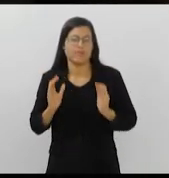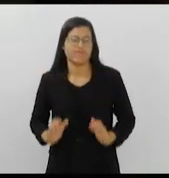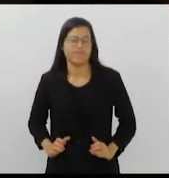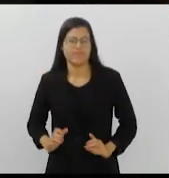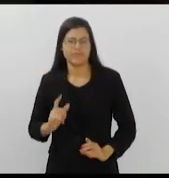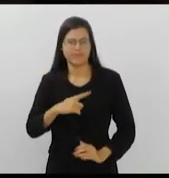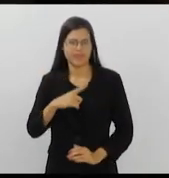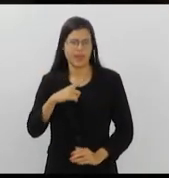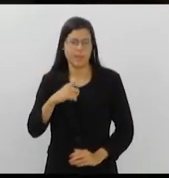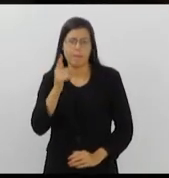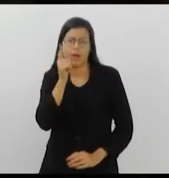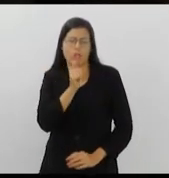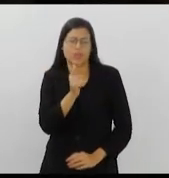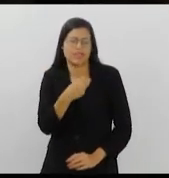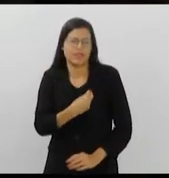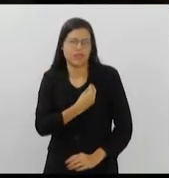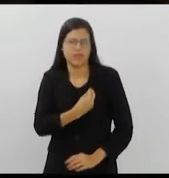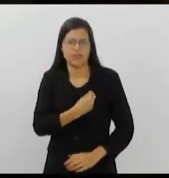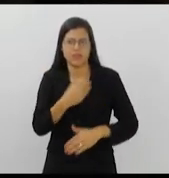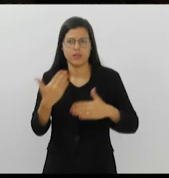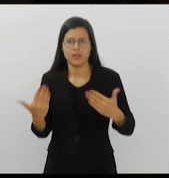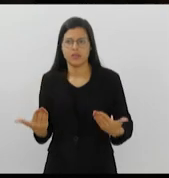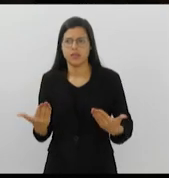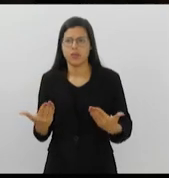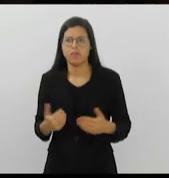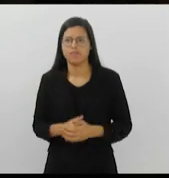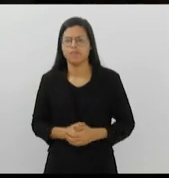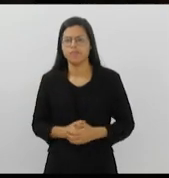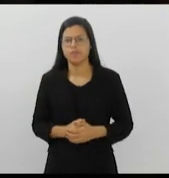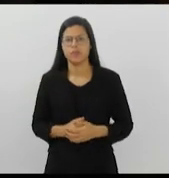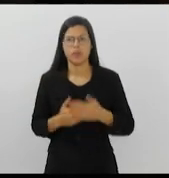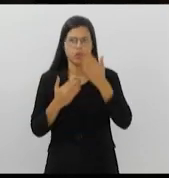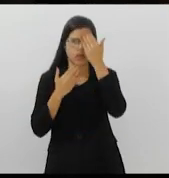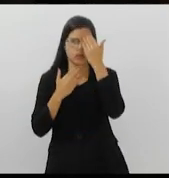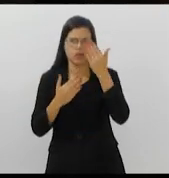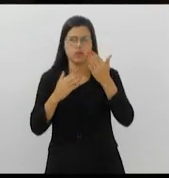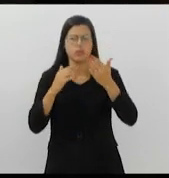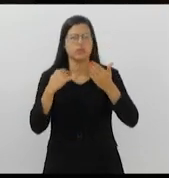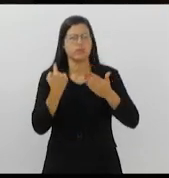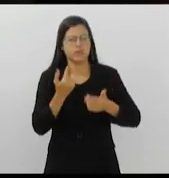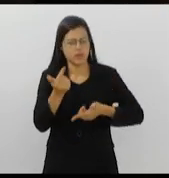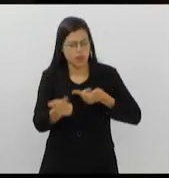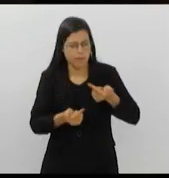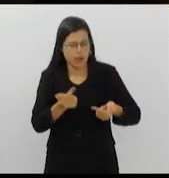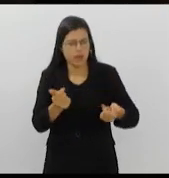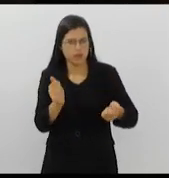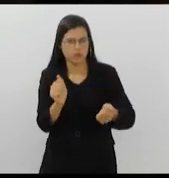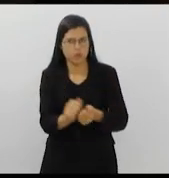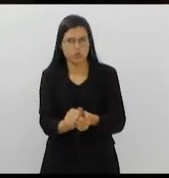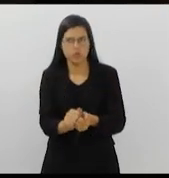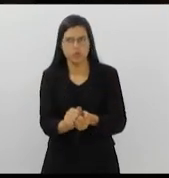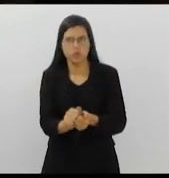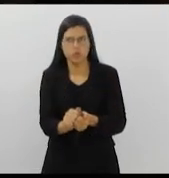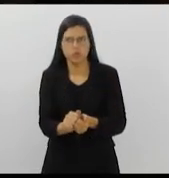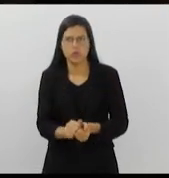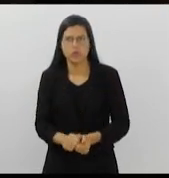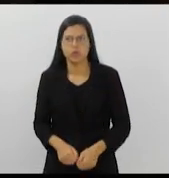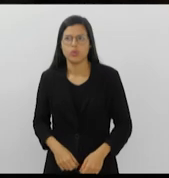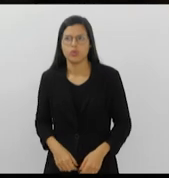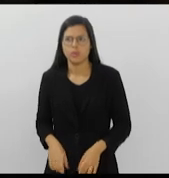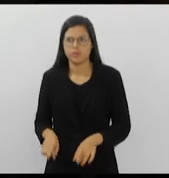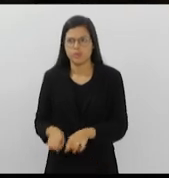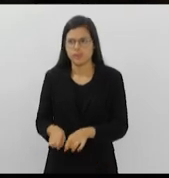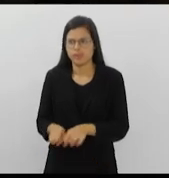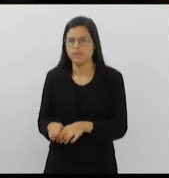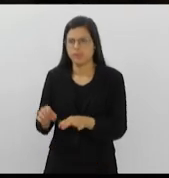para a sua sobrevivência. Então, te agradeço, vamos trabalhar junto nessa questão. Mais uma parte ao deputado. O